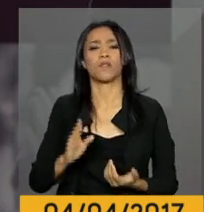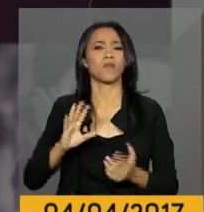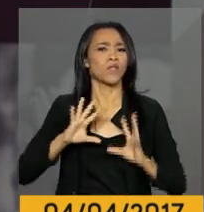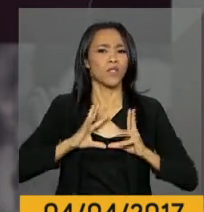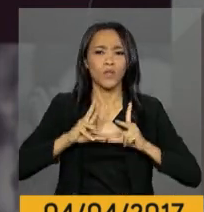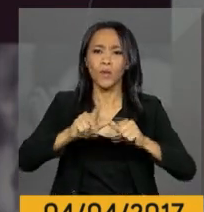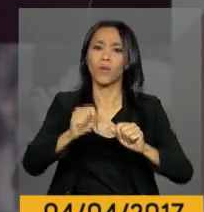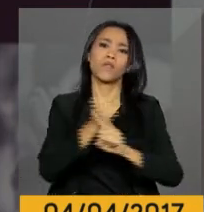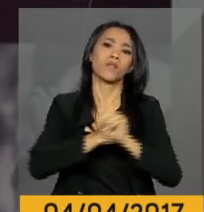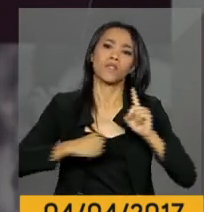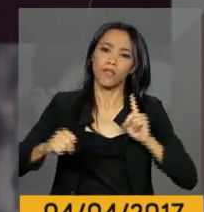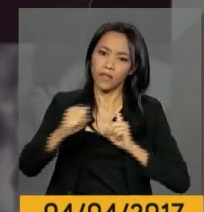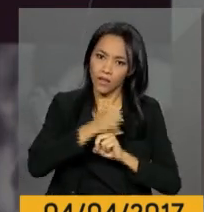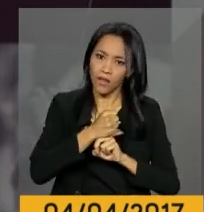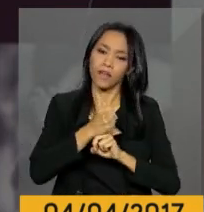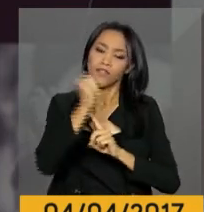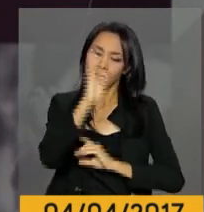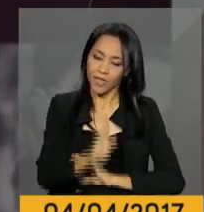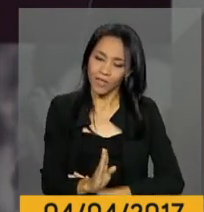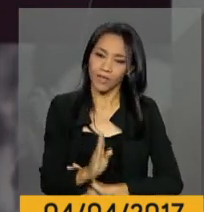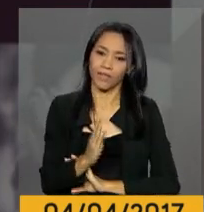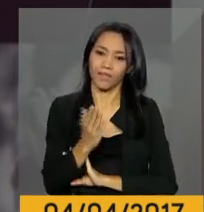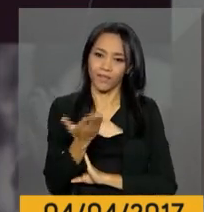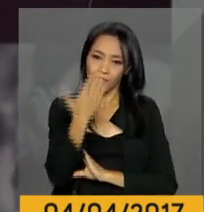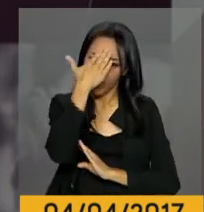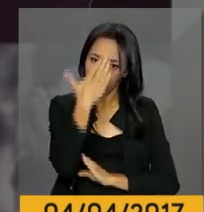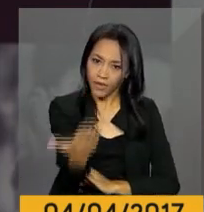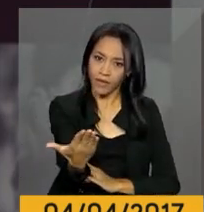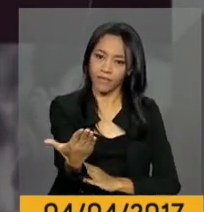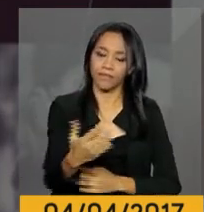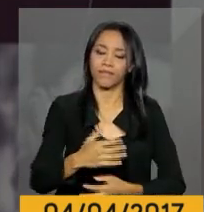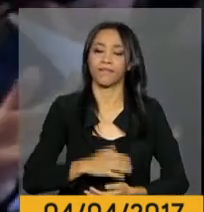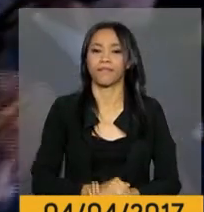toda a sociedade civil brasileira. Muito obrigado.